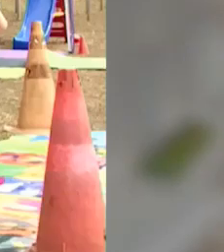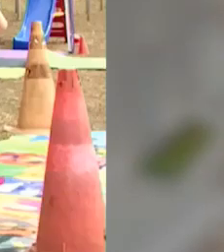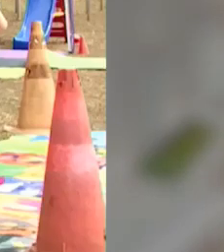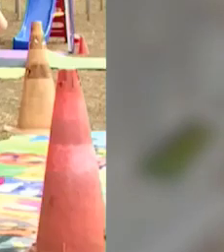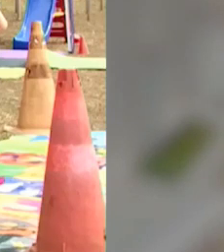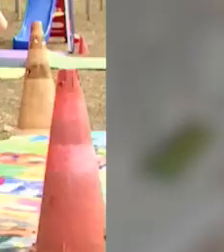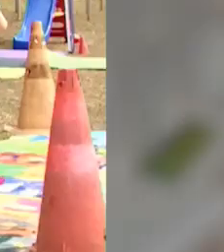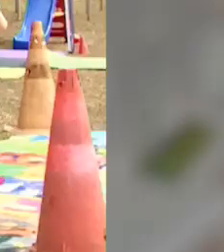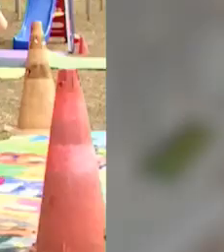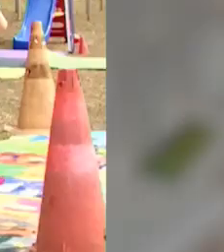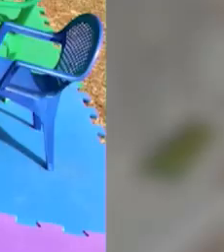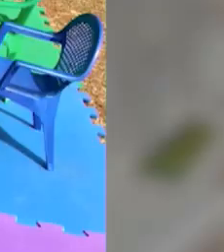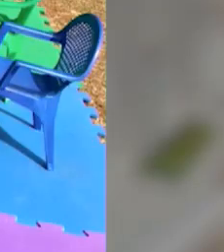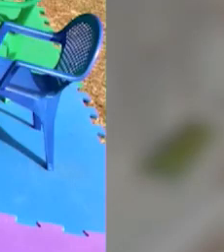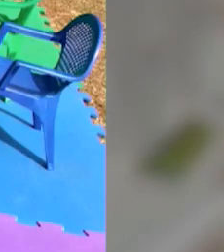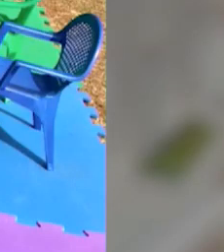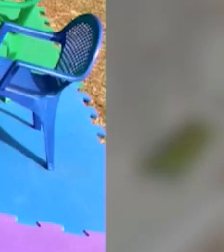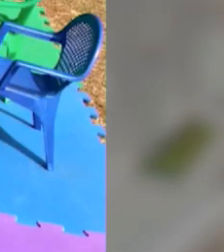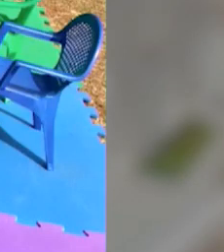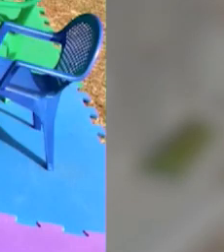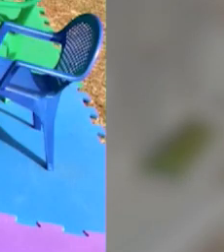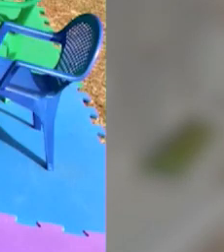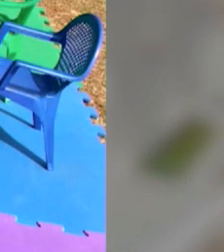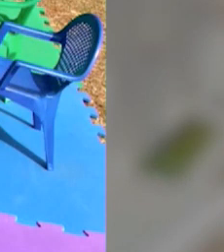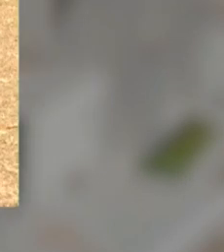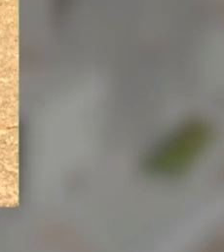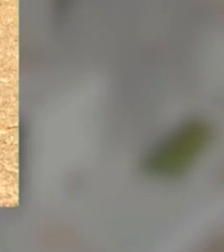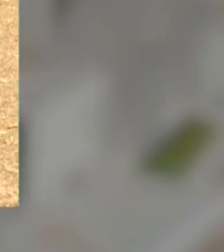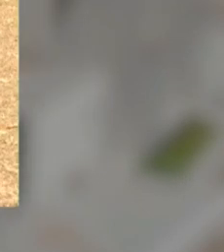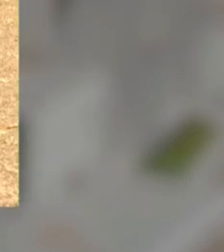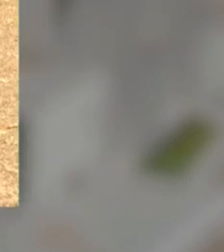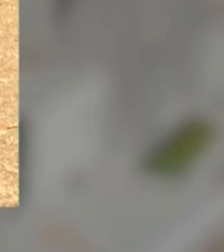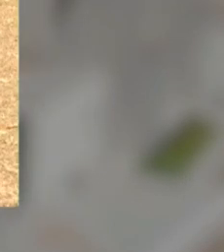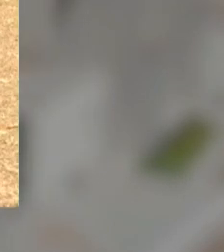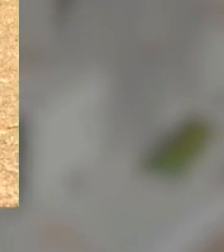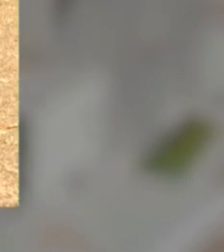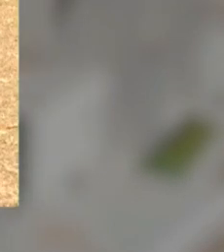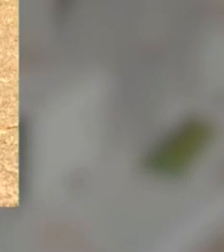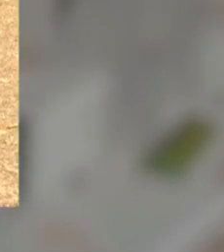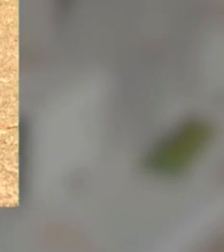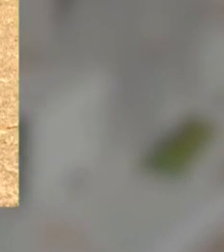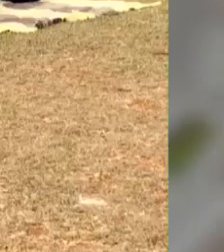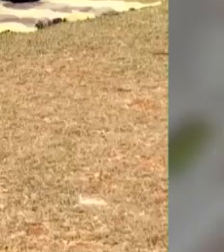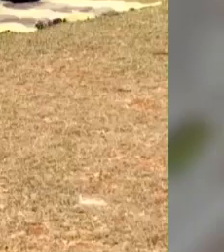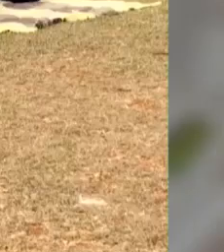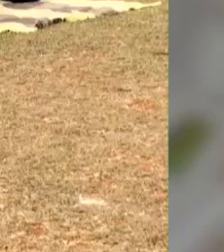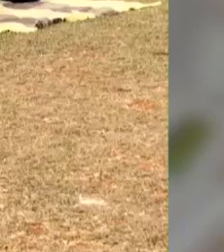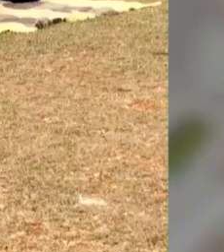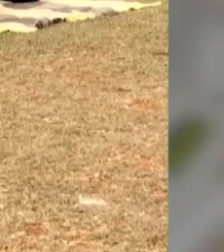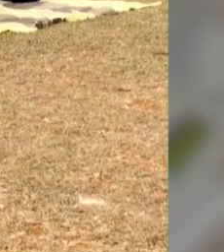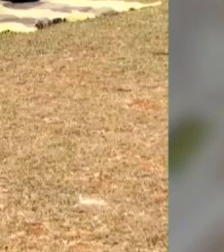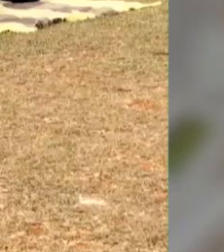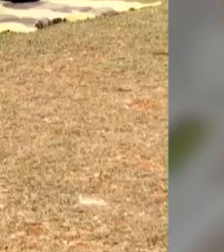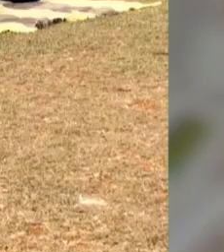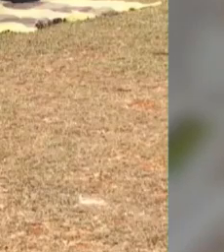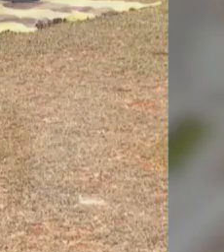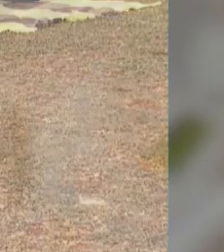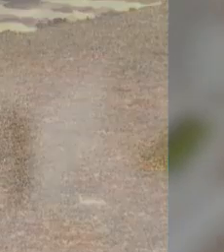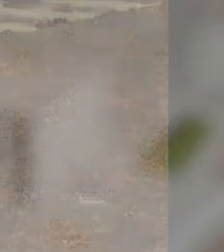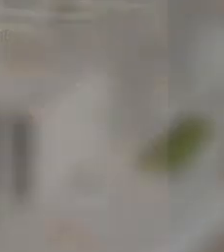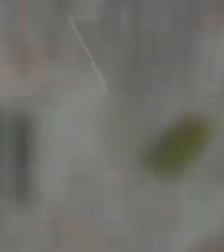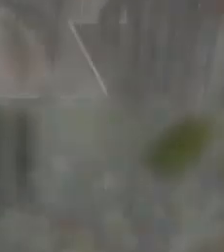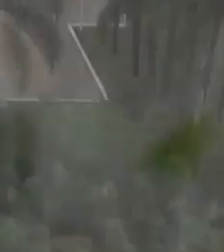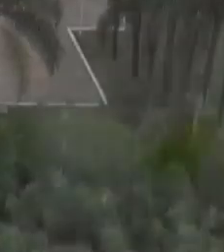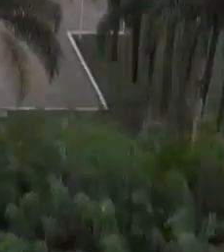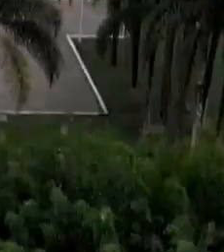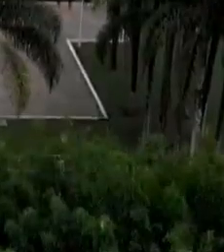por Deus, onde os pais e responsáveis puderam brincar em uma tarde muito